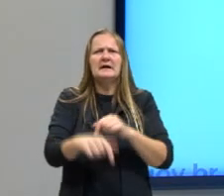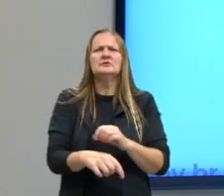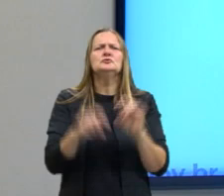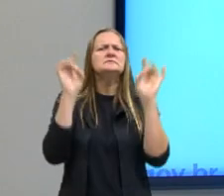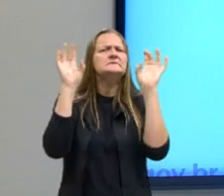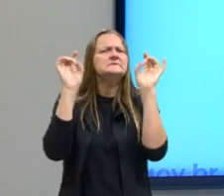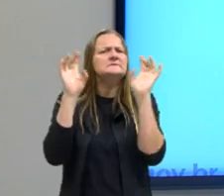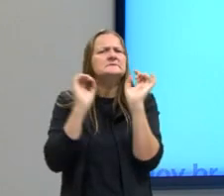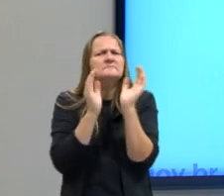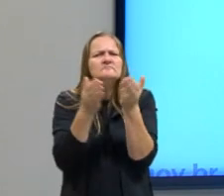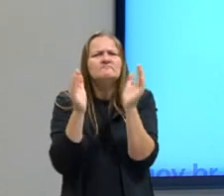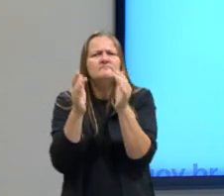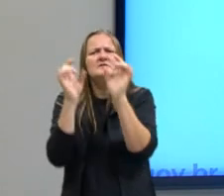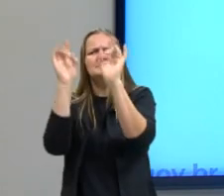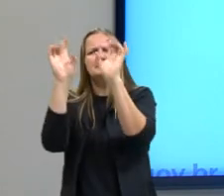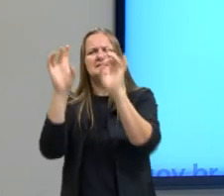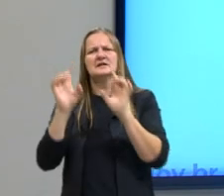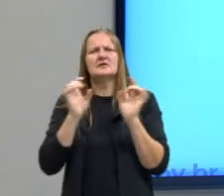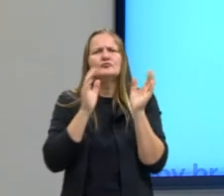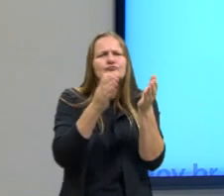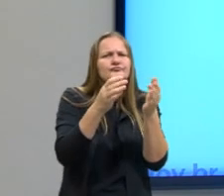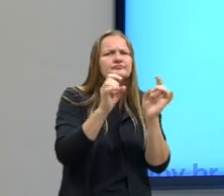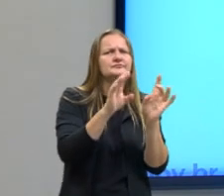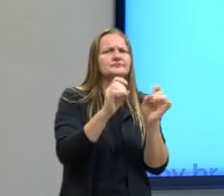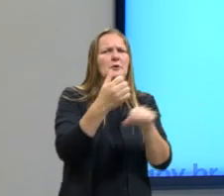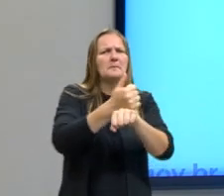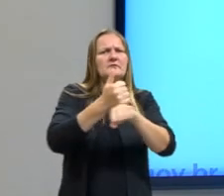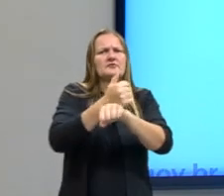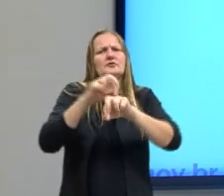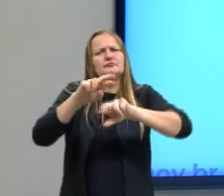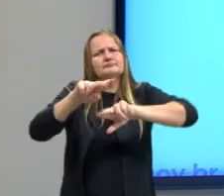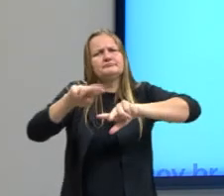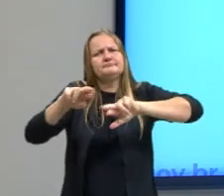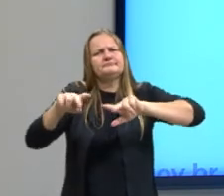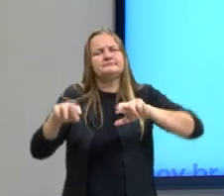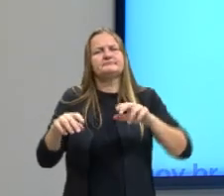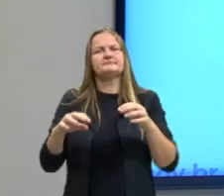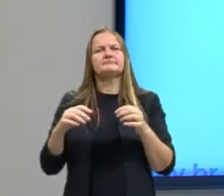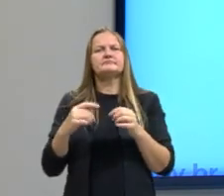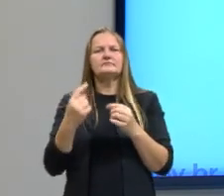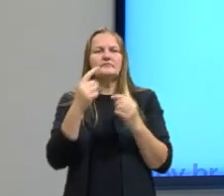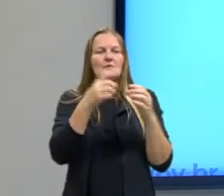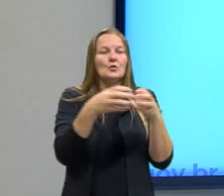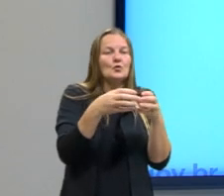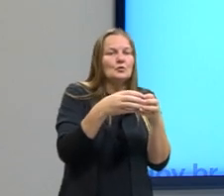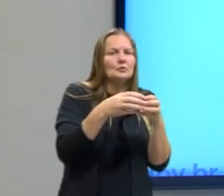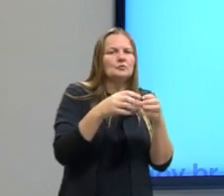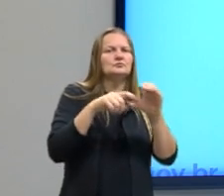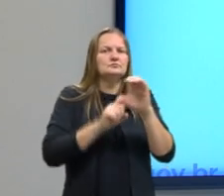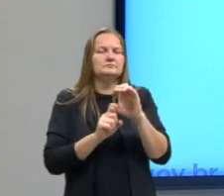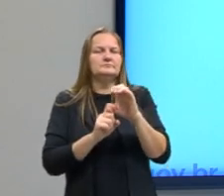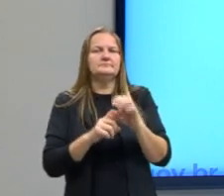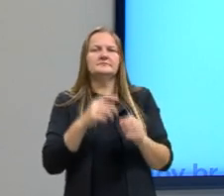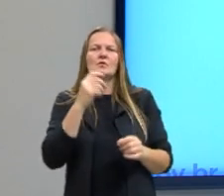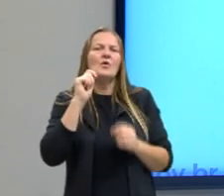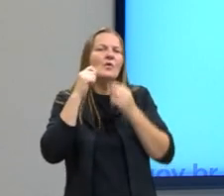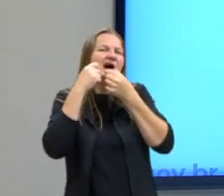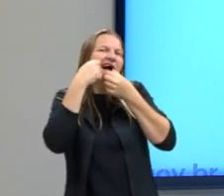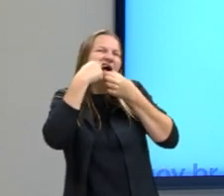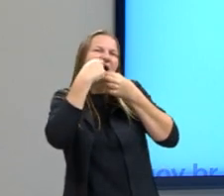especializados e interdependentes especializados mas interdependentes né pense no consultório odontológico